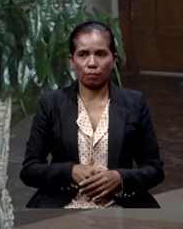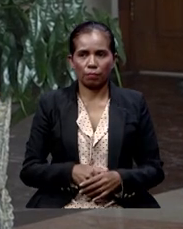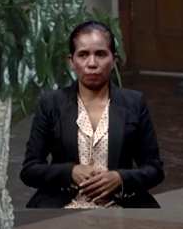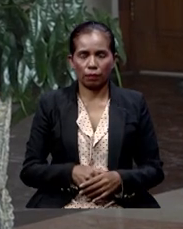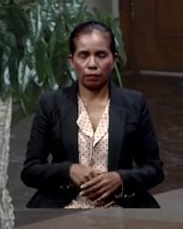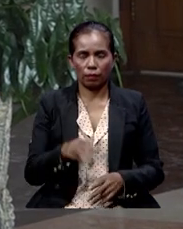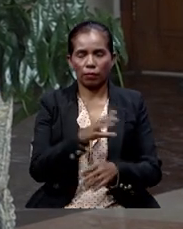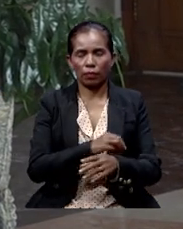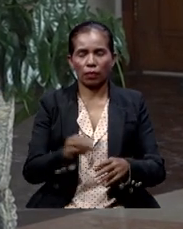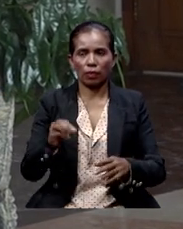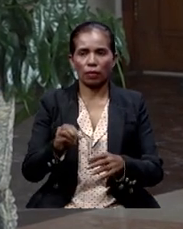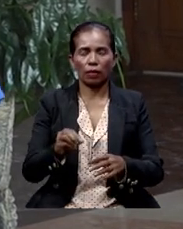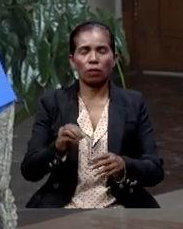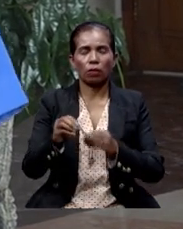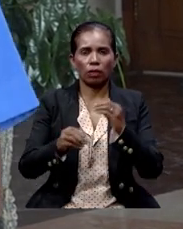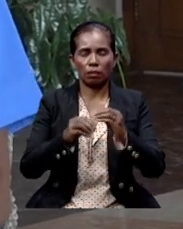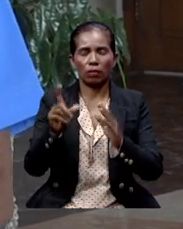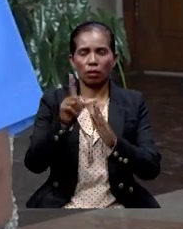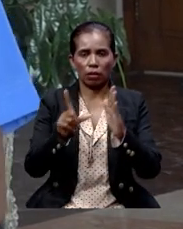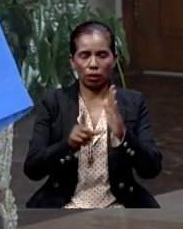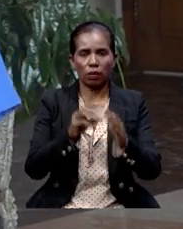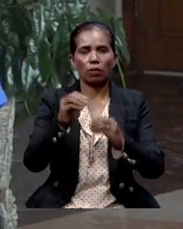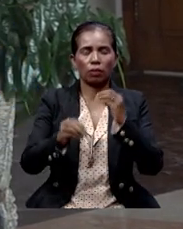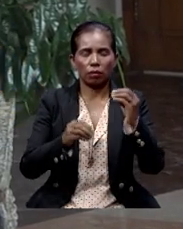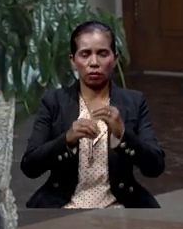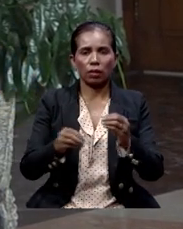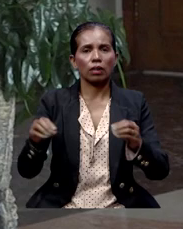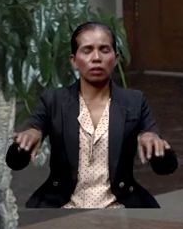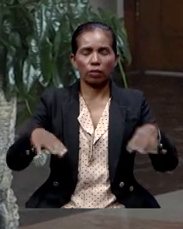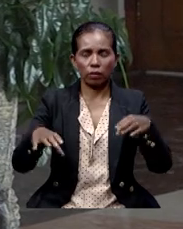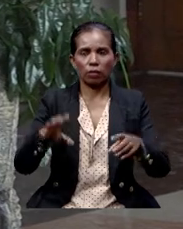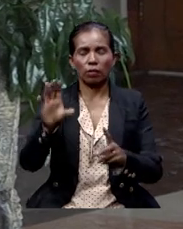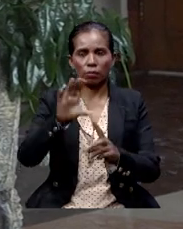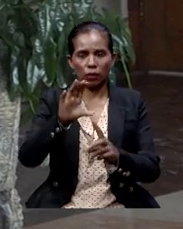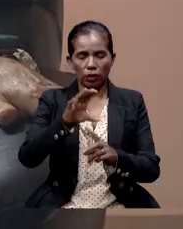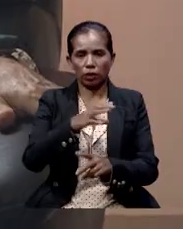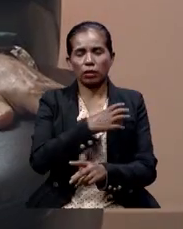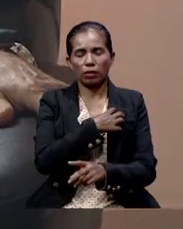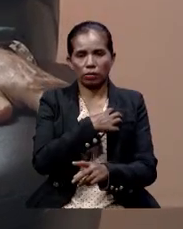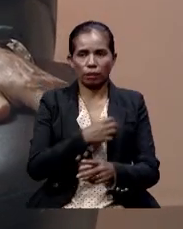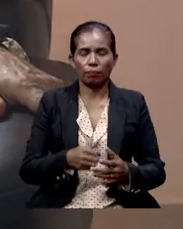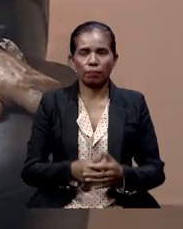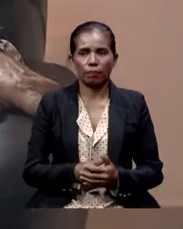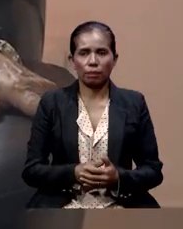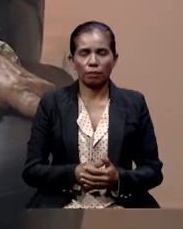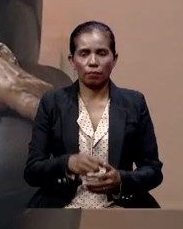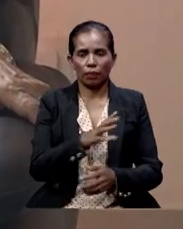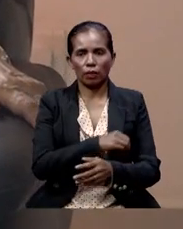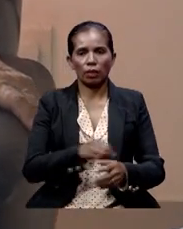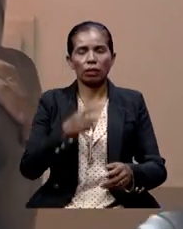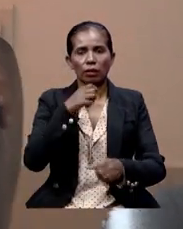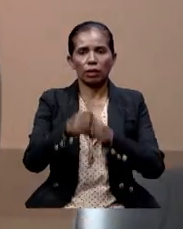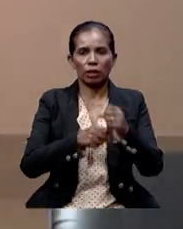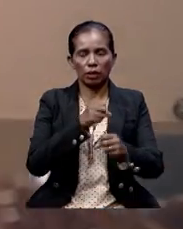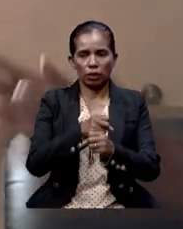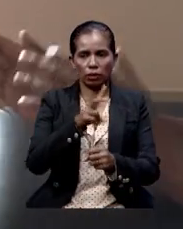código processo penal inian, unemos com a Bahia serviço de policiamento comunitário inian. Henrique Mos informa durante tina rinho um